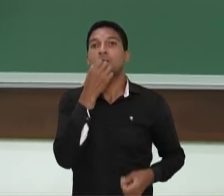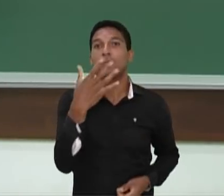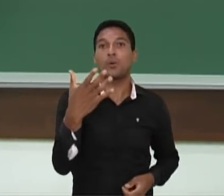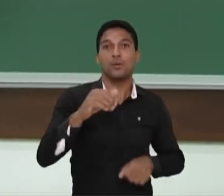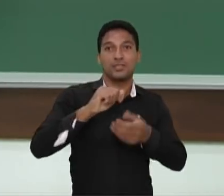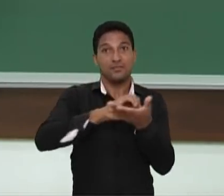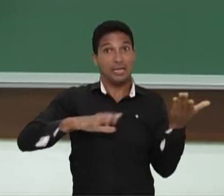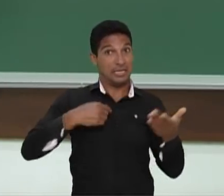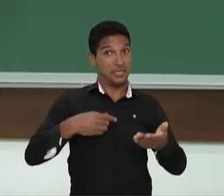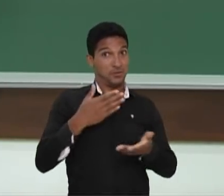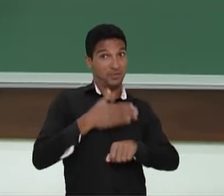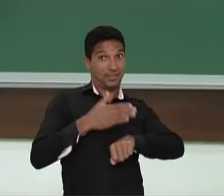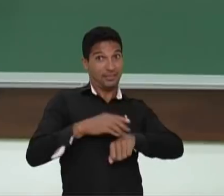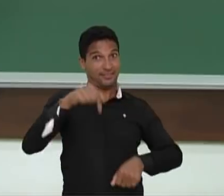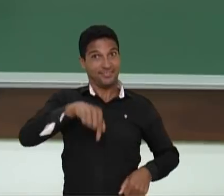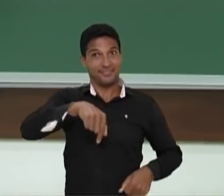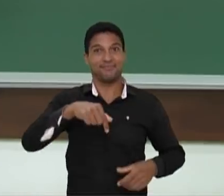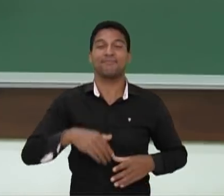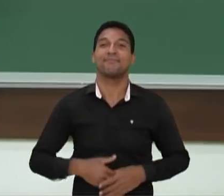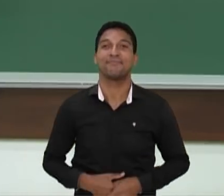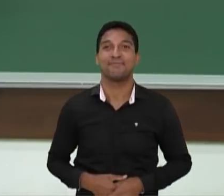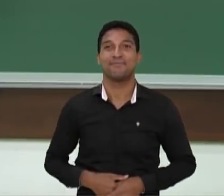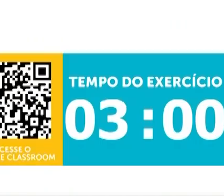ficar treinando aqui, ó.